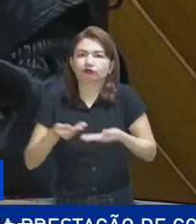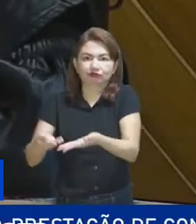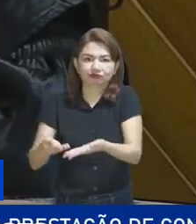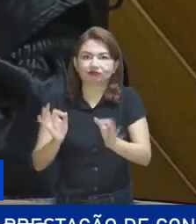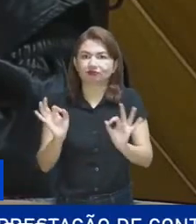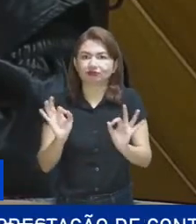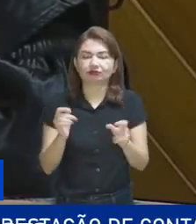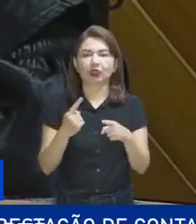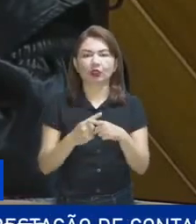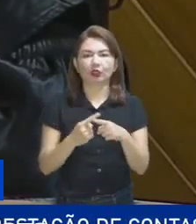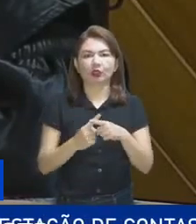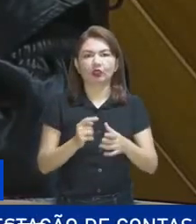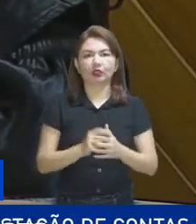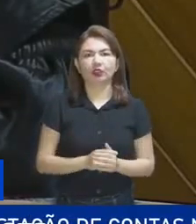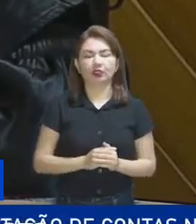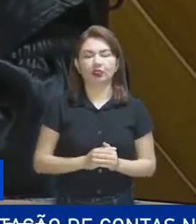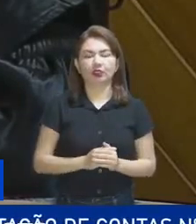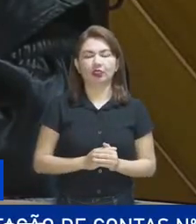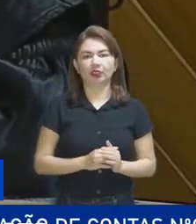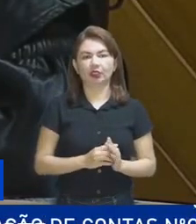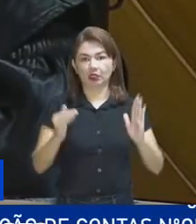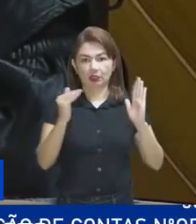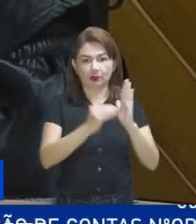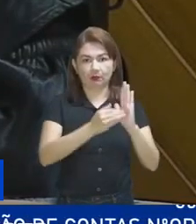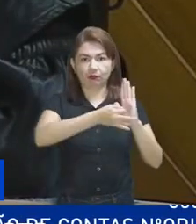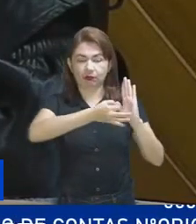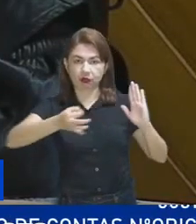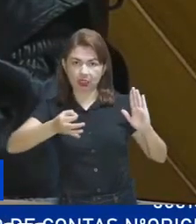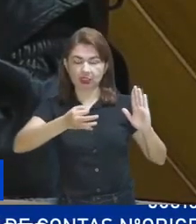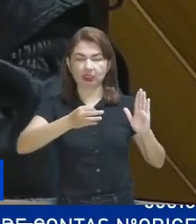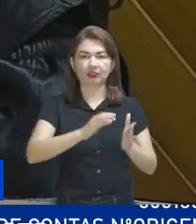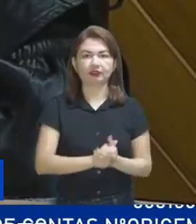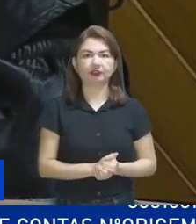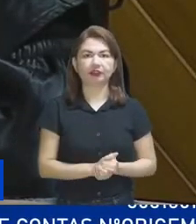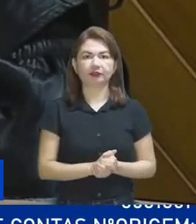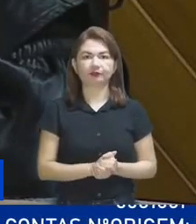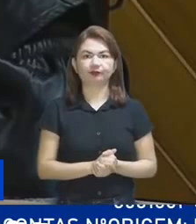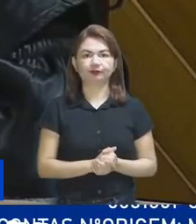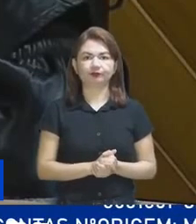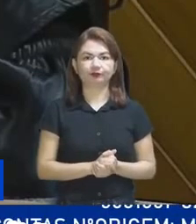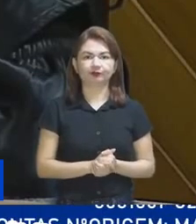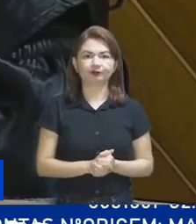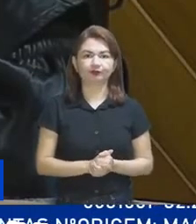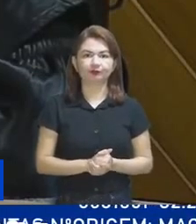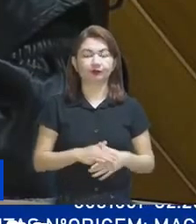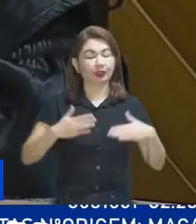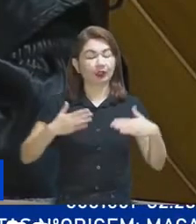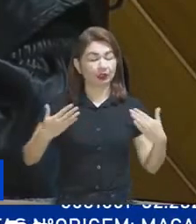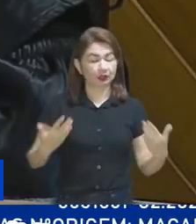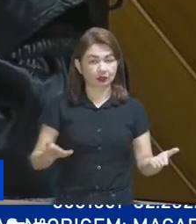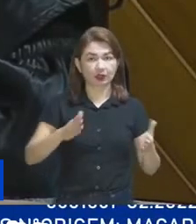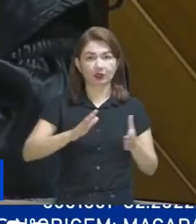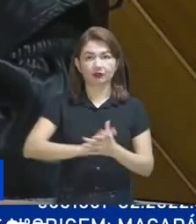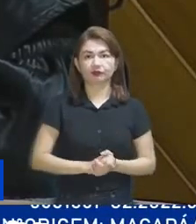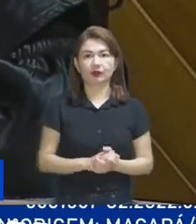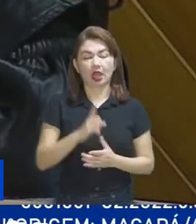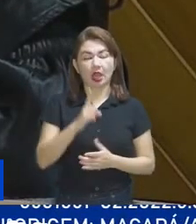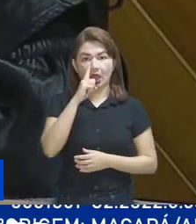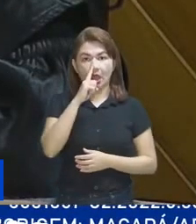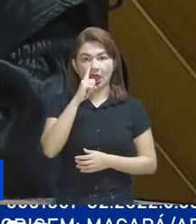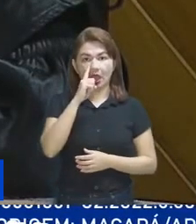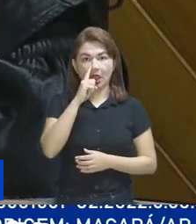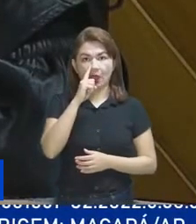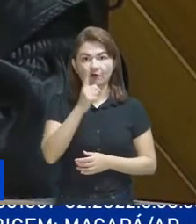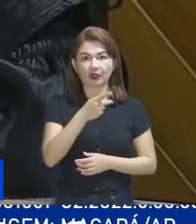após a emissão do parecer constante do ID 50-63853. aduz que, quanto à falha suscitada pelo